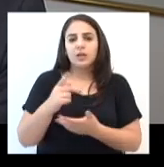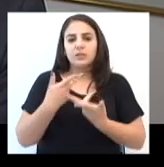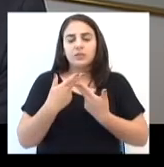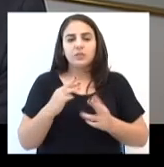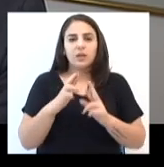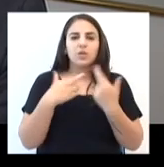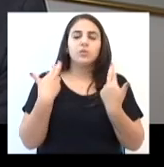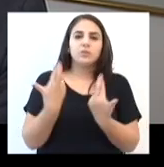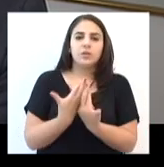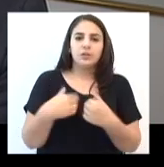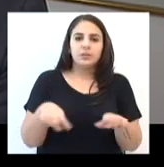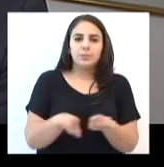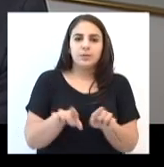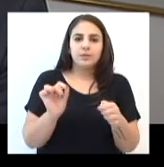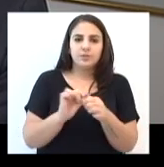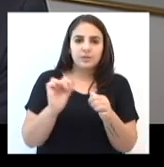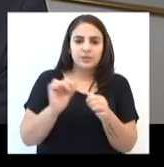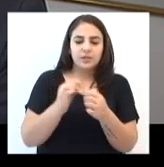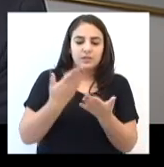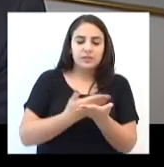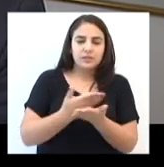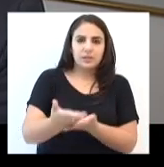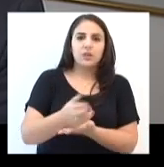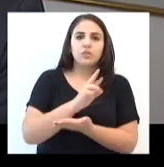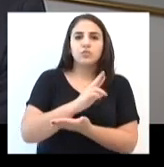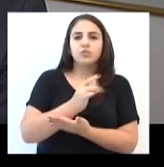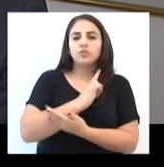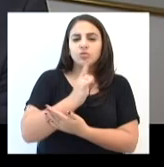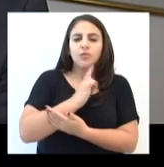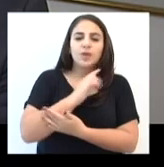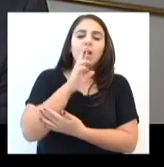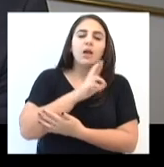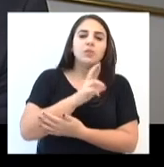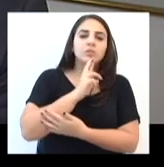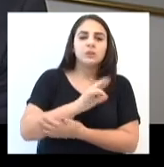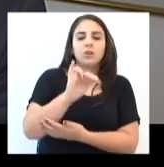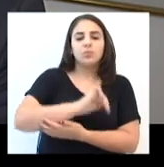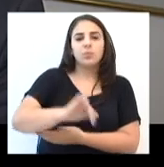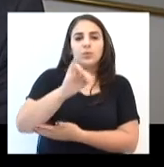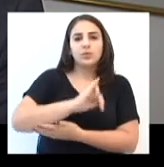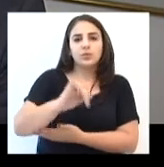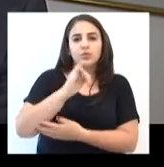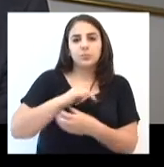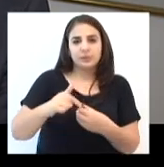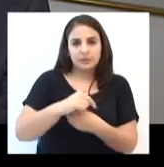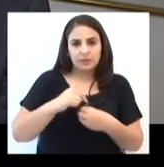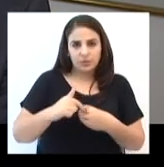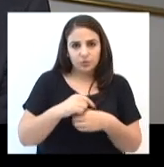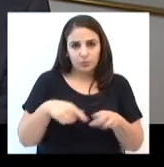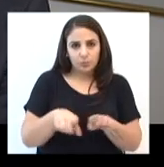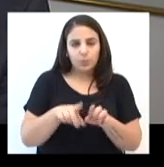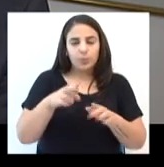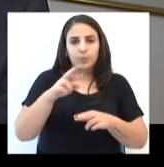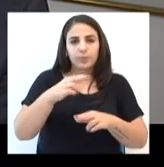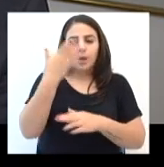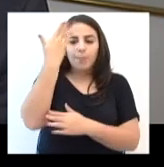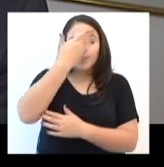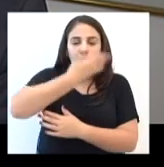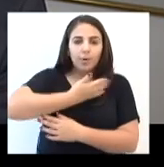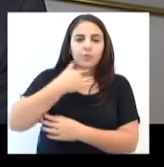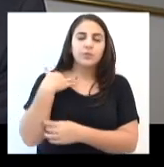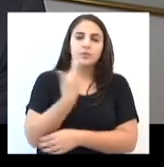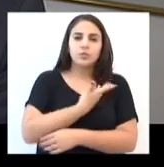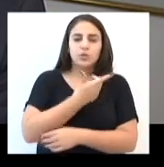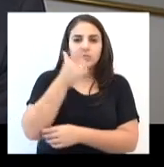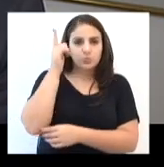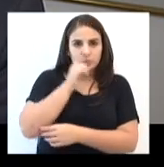as reuniões que foram iniciadas e que tiveram algum resultado importante para a cidade. Prova disso é que nós